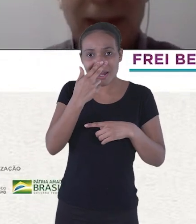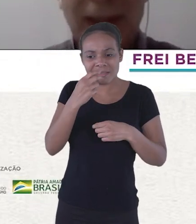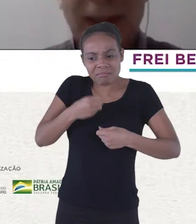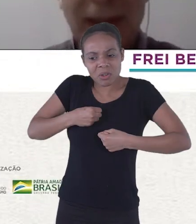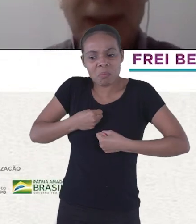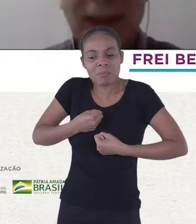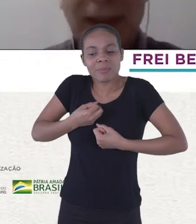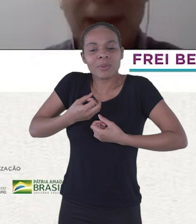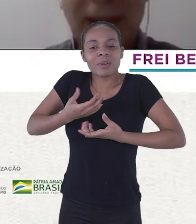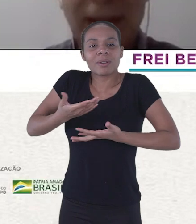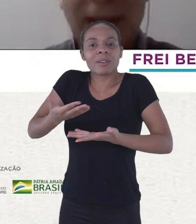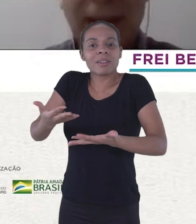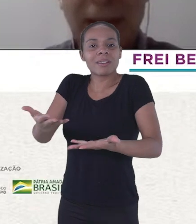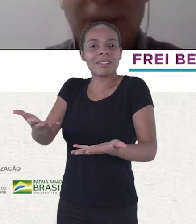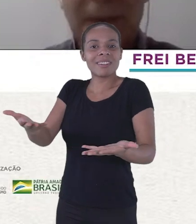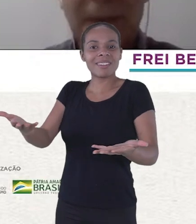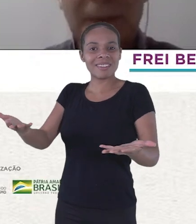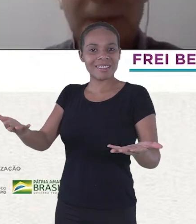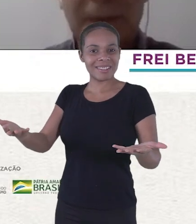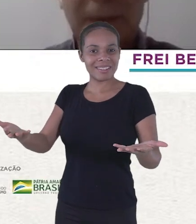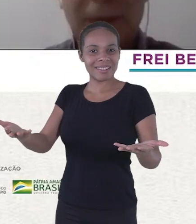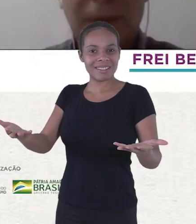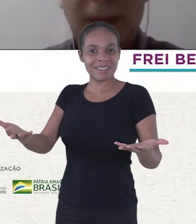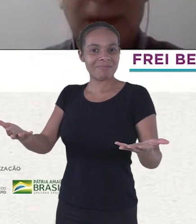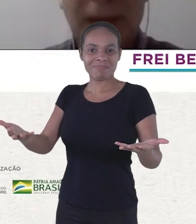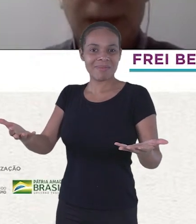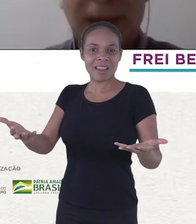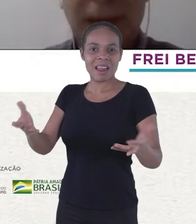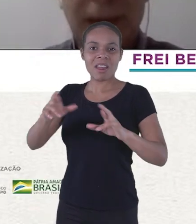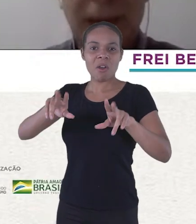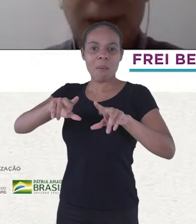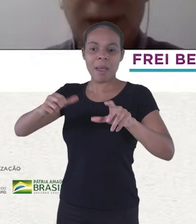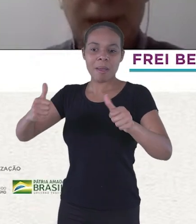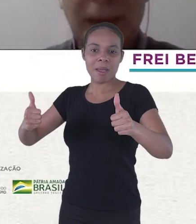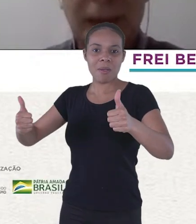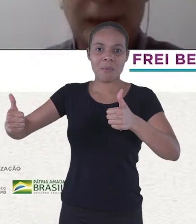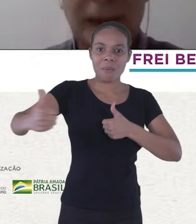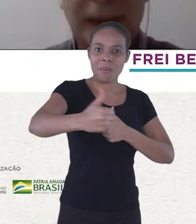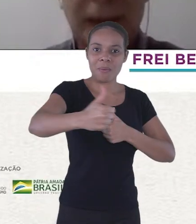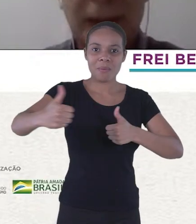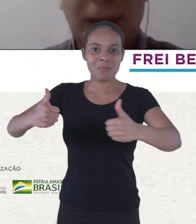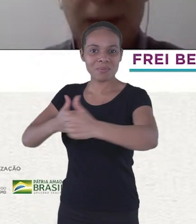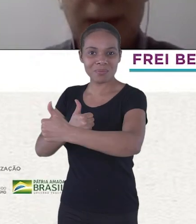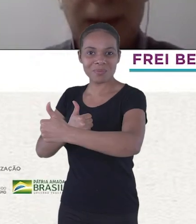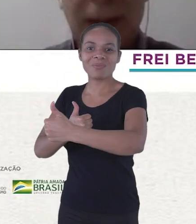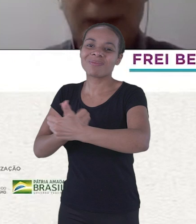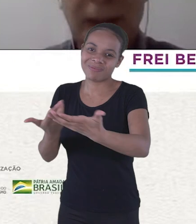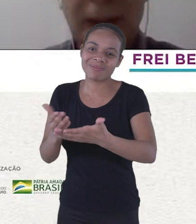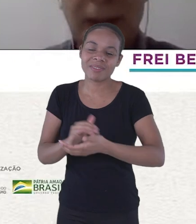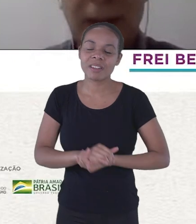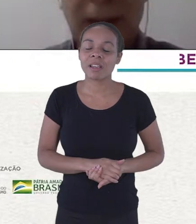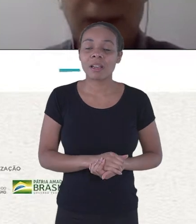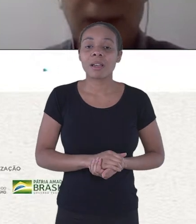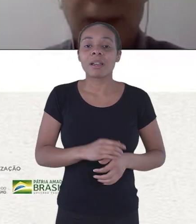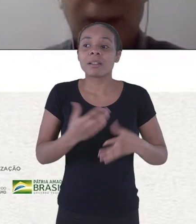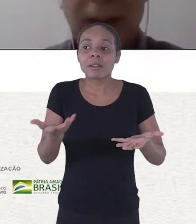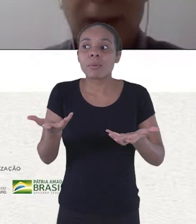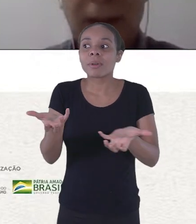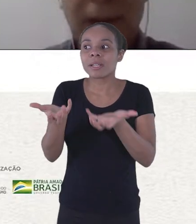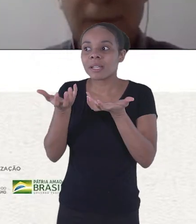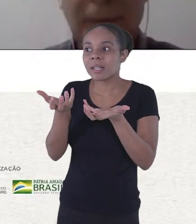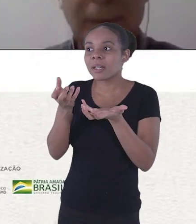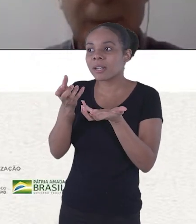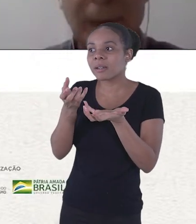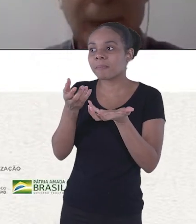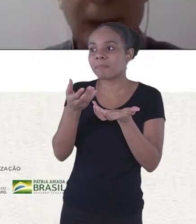de inverter essas posições. Eu queria que você contasse, então, um pouco dessas cartas, como que,